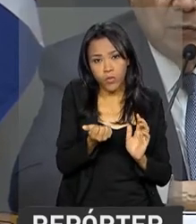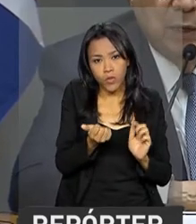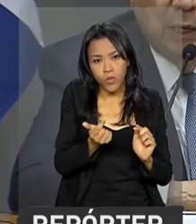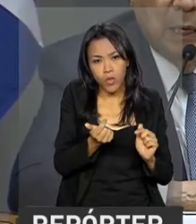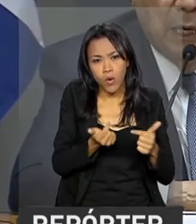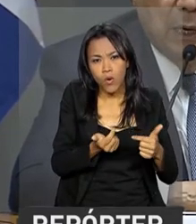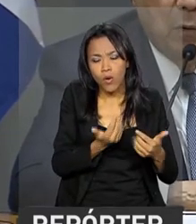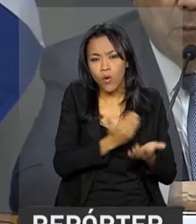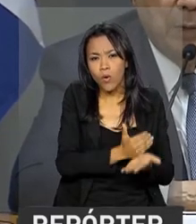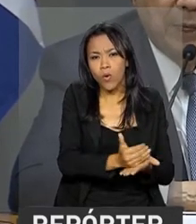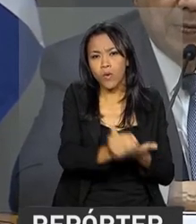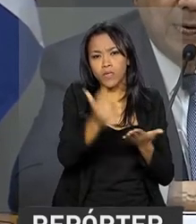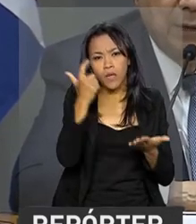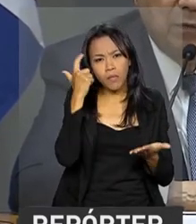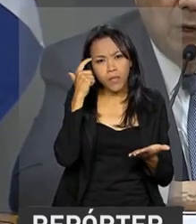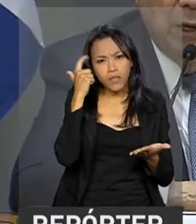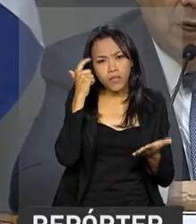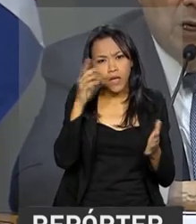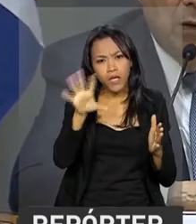complementares